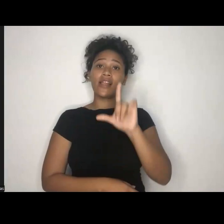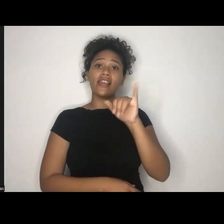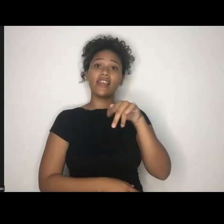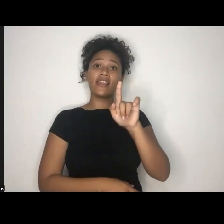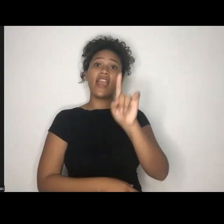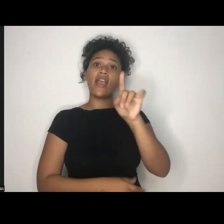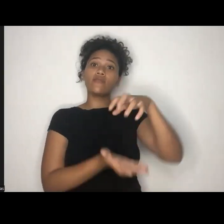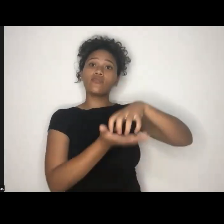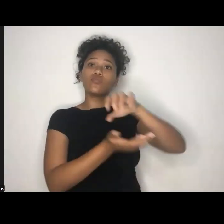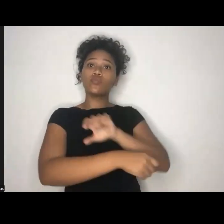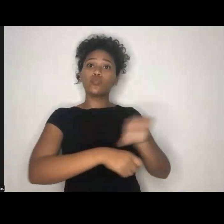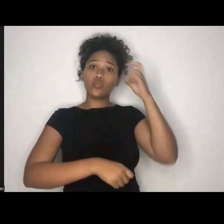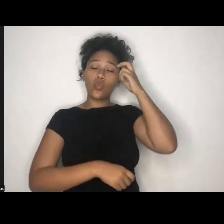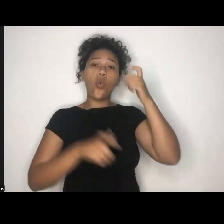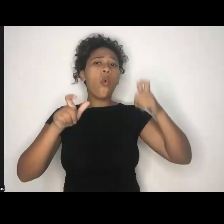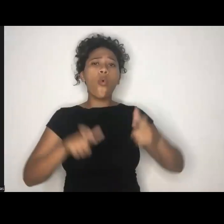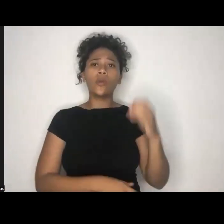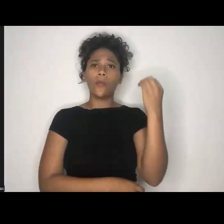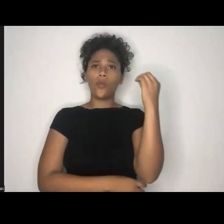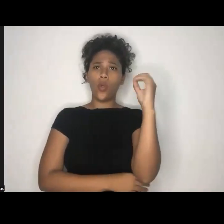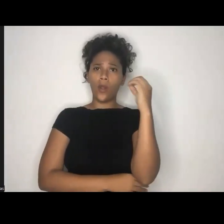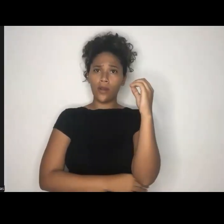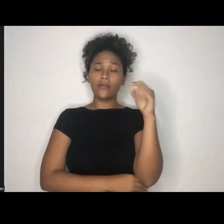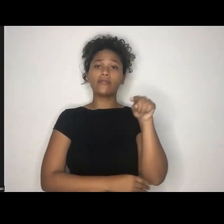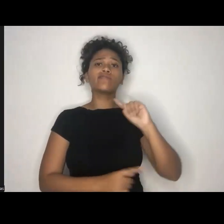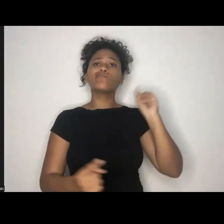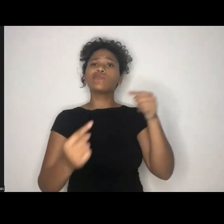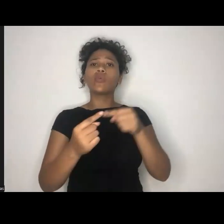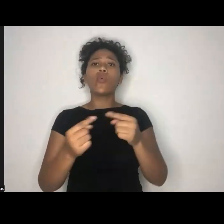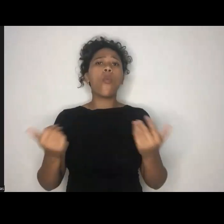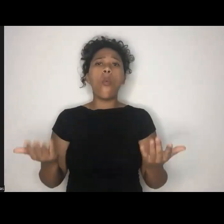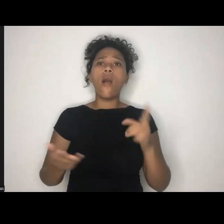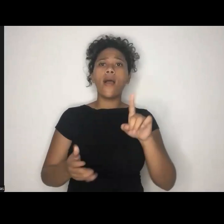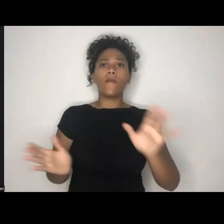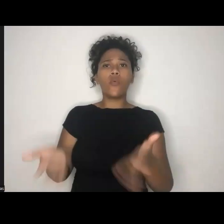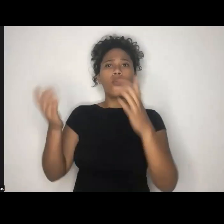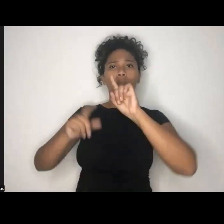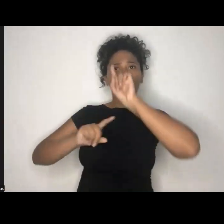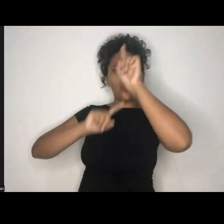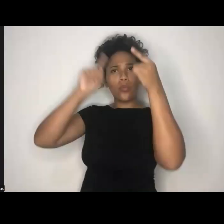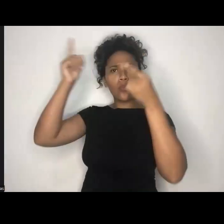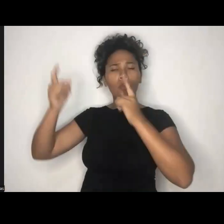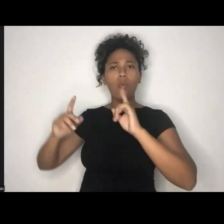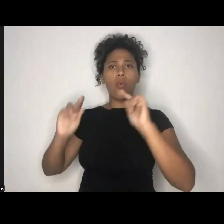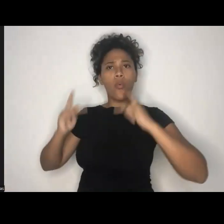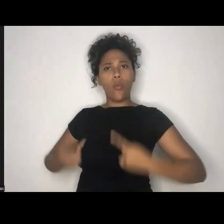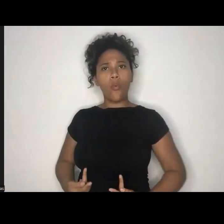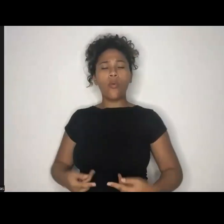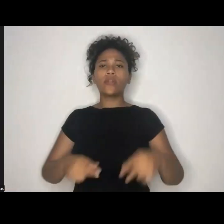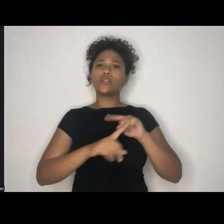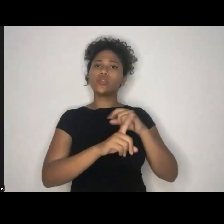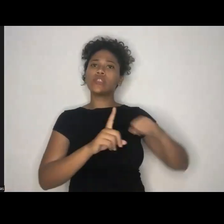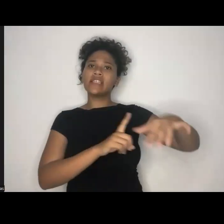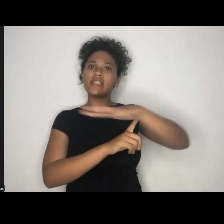cultural localizado em Porto Alegre no Rio Grande do Sul com a missão de promover o desenvolvimento humano e a evolução da sociedade através da